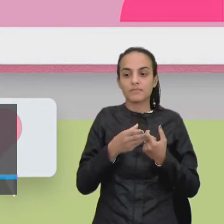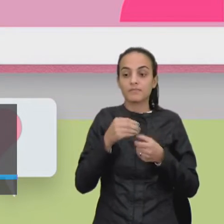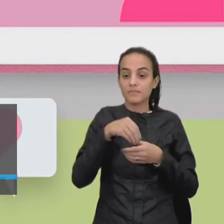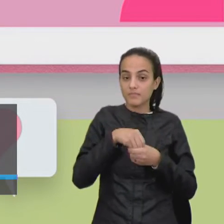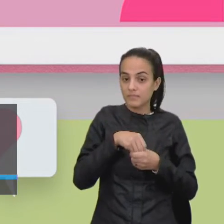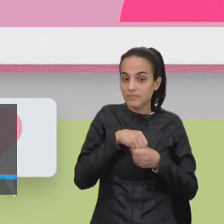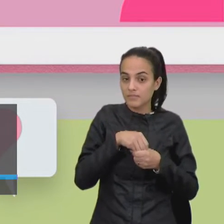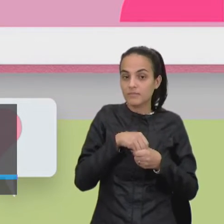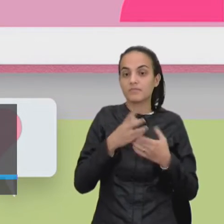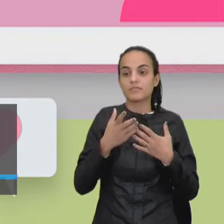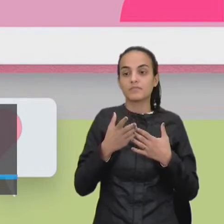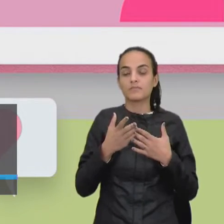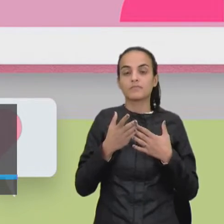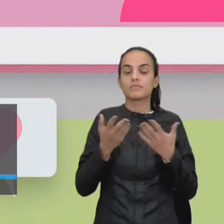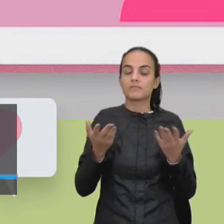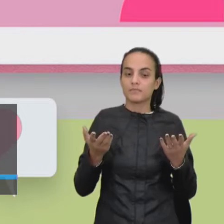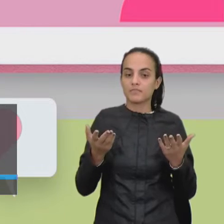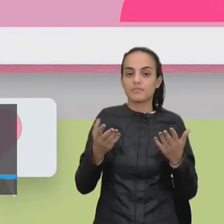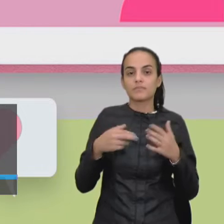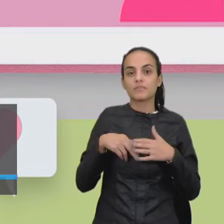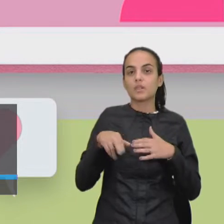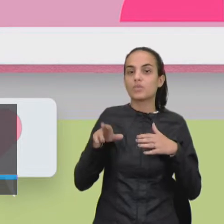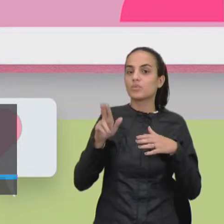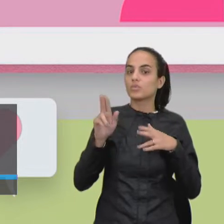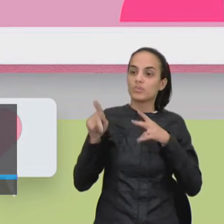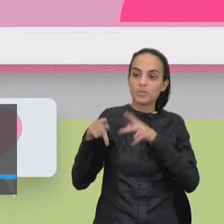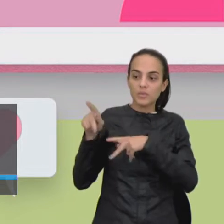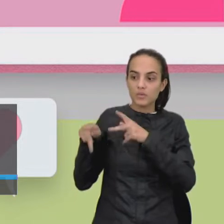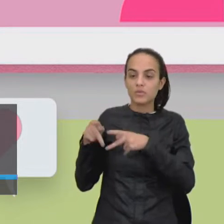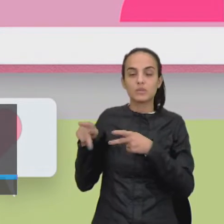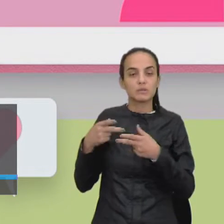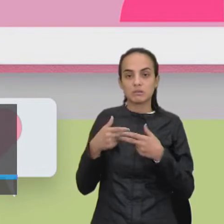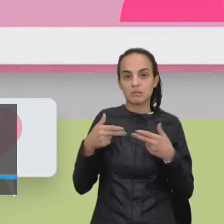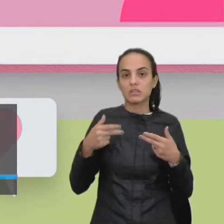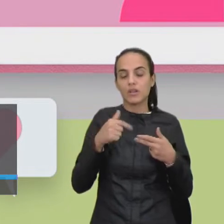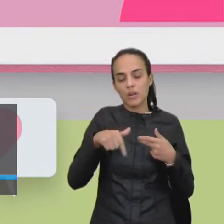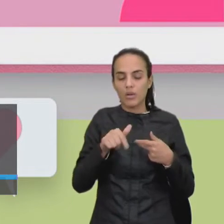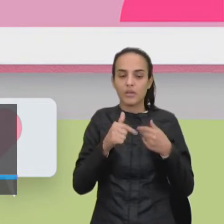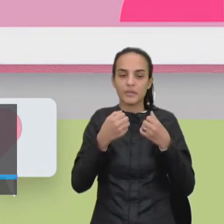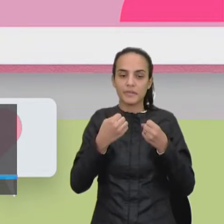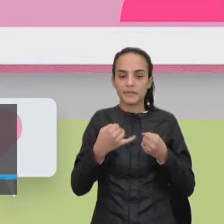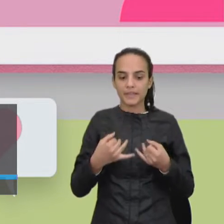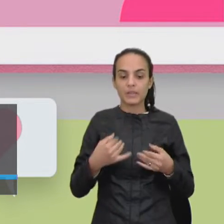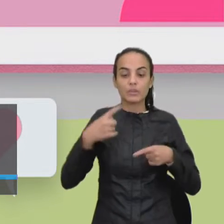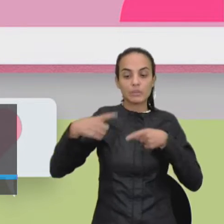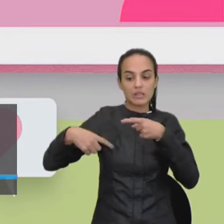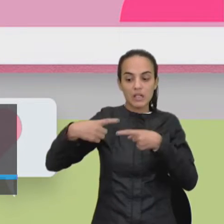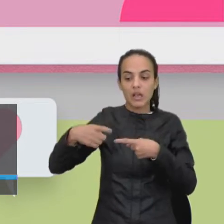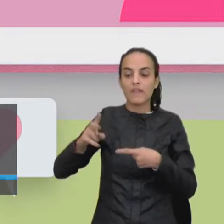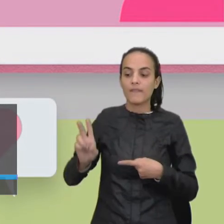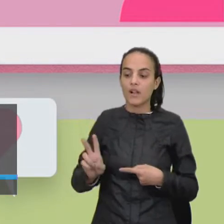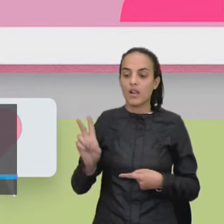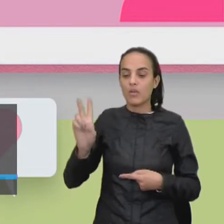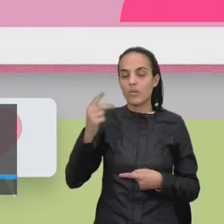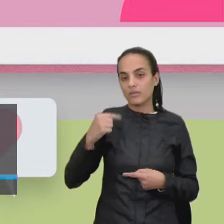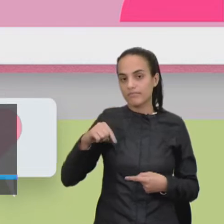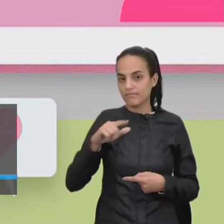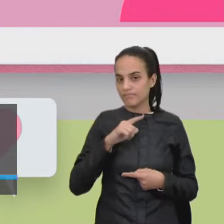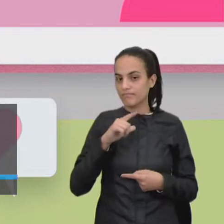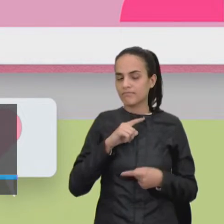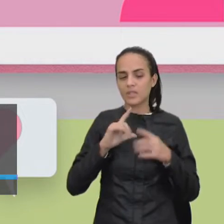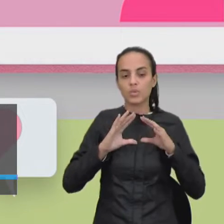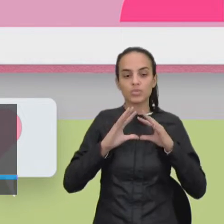estar imerso dentro de um público, e também falamos sobre as tradições, valores que nós temos, tudo